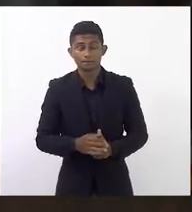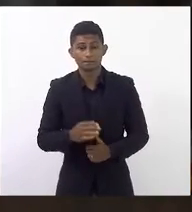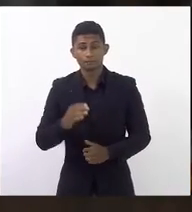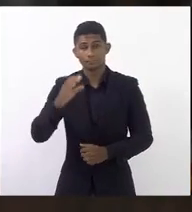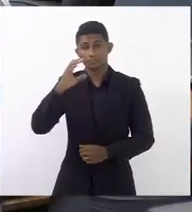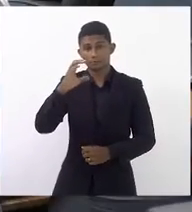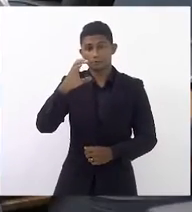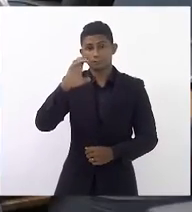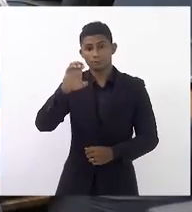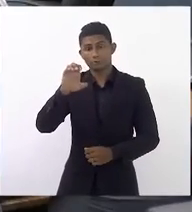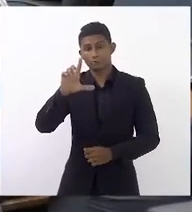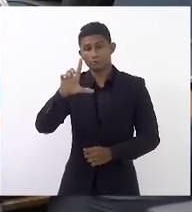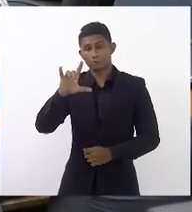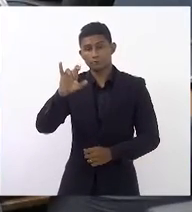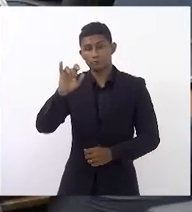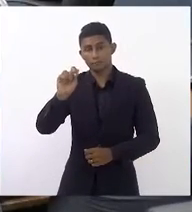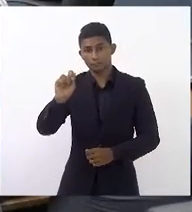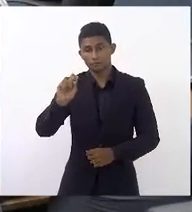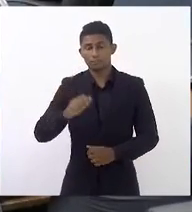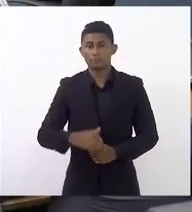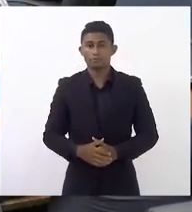Jordão.